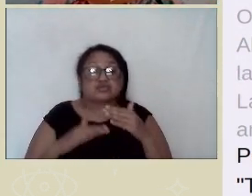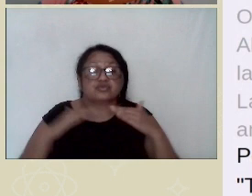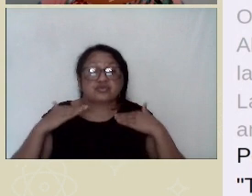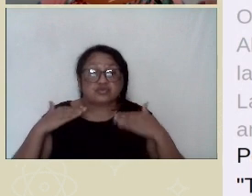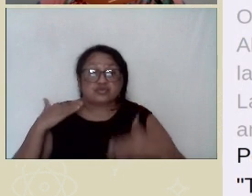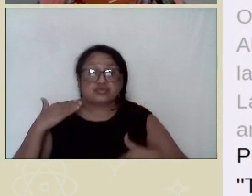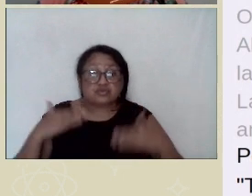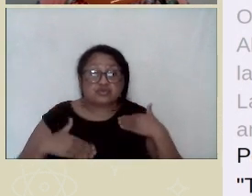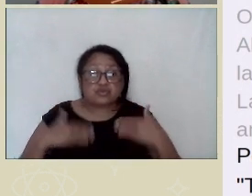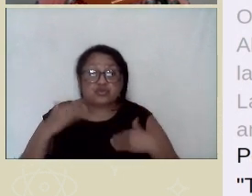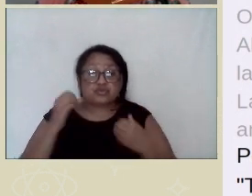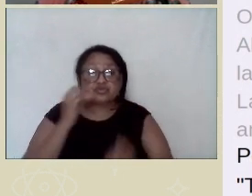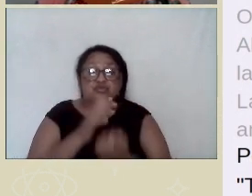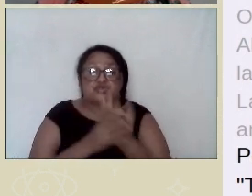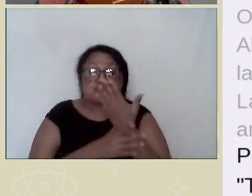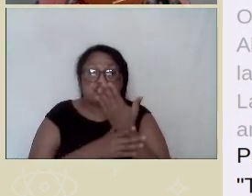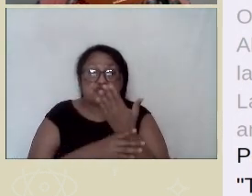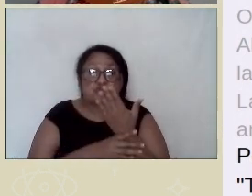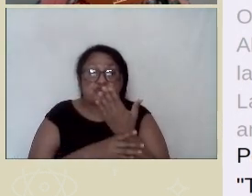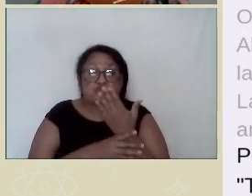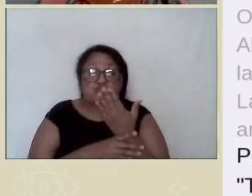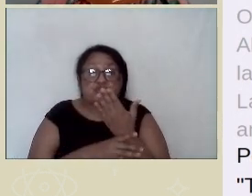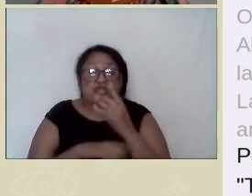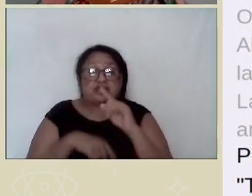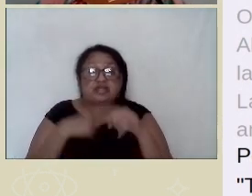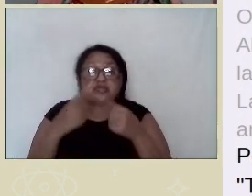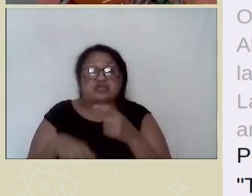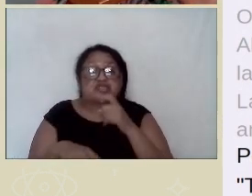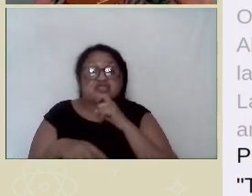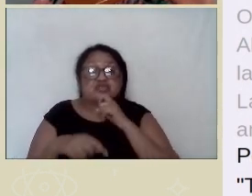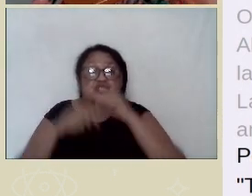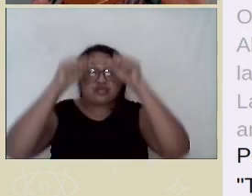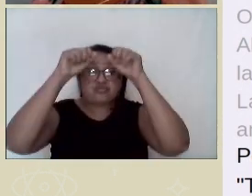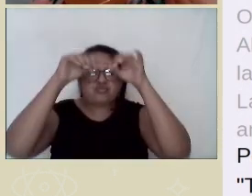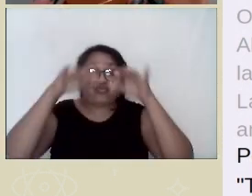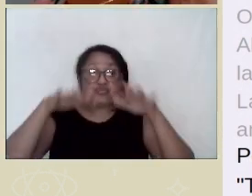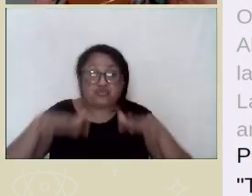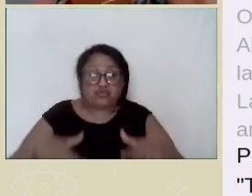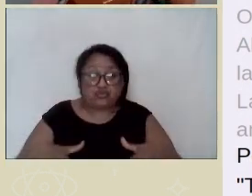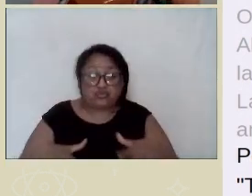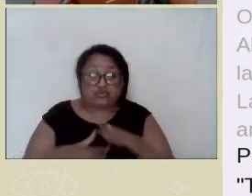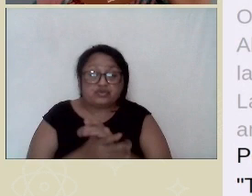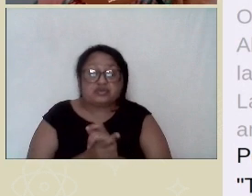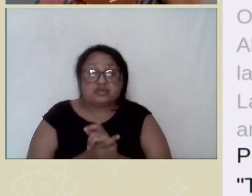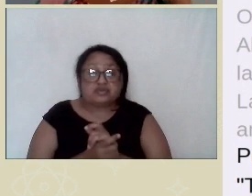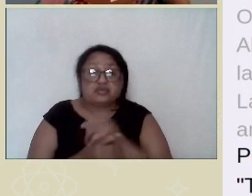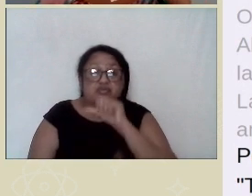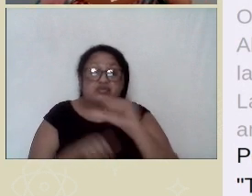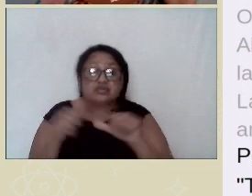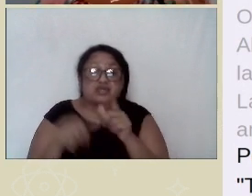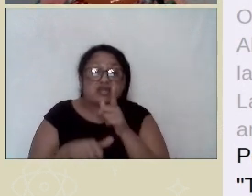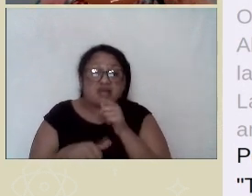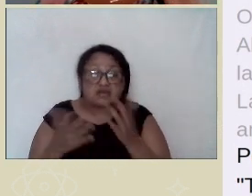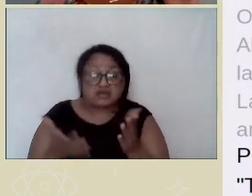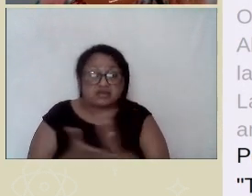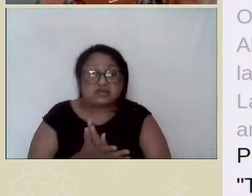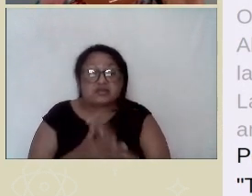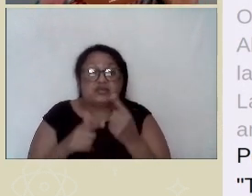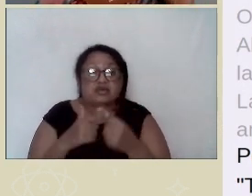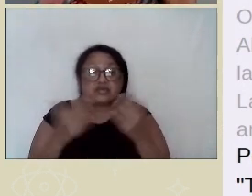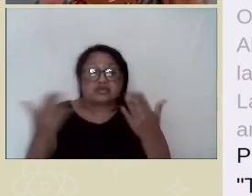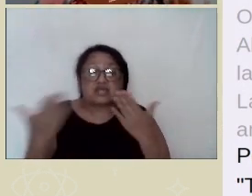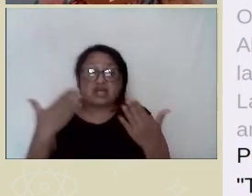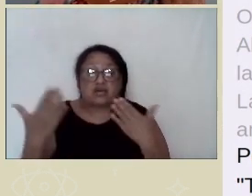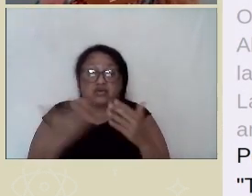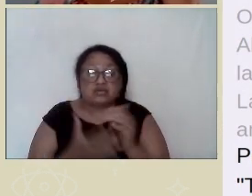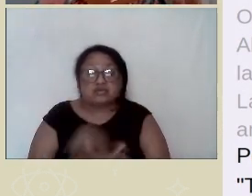vemos restos devido ao movimento do glaciares o kungu señalou Sherin Pandeibot vice-presidente da Asociação de Guias